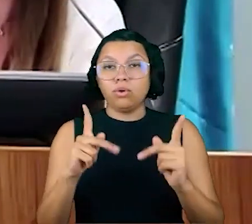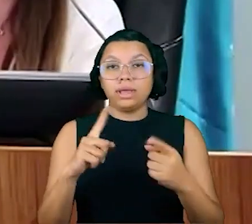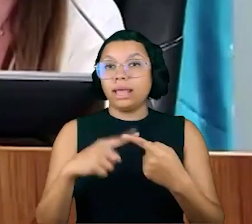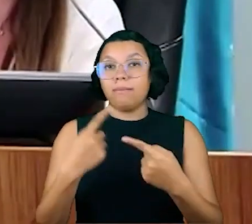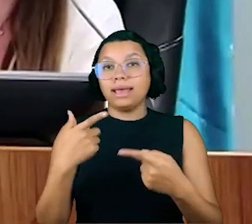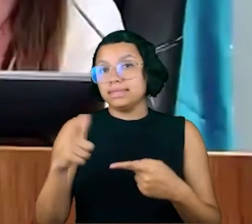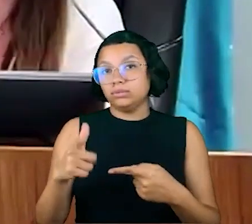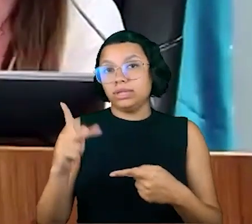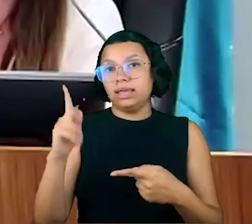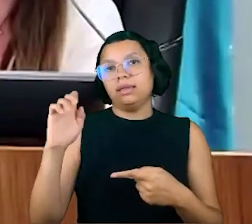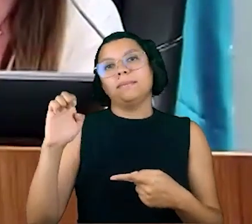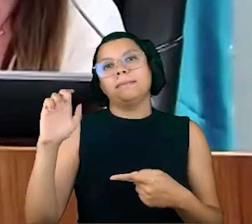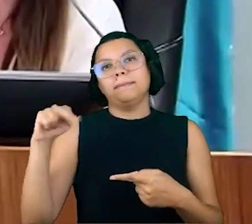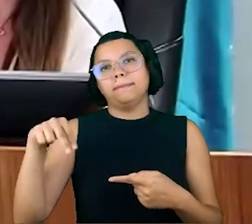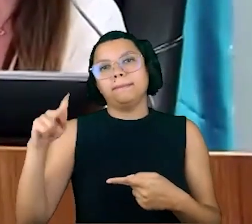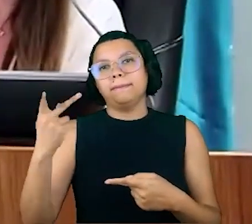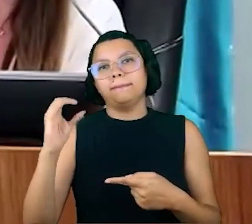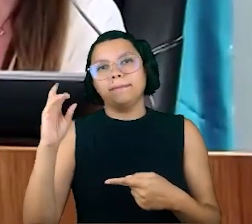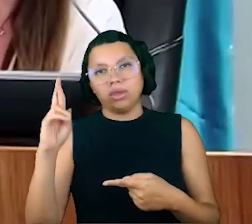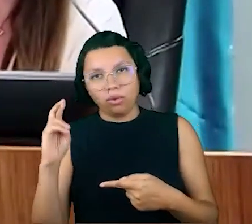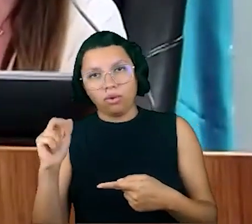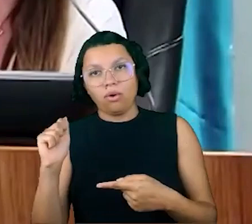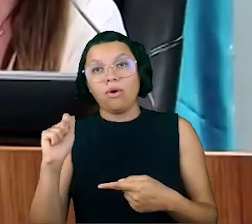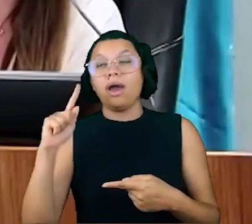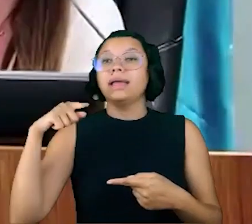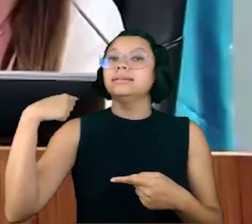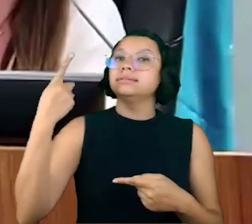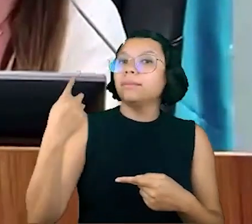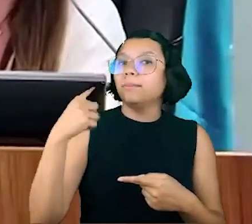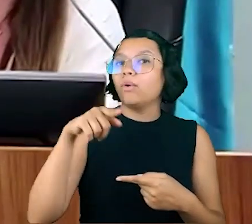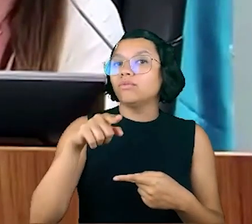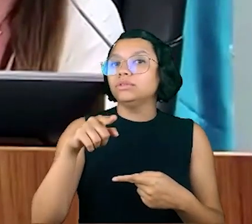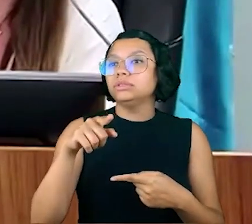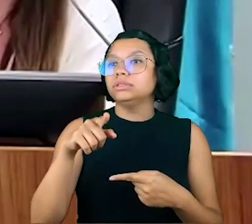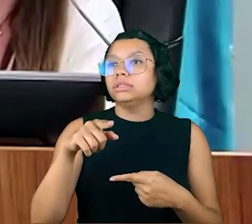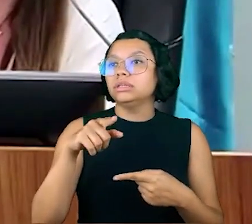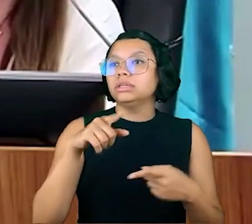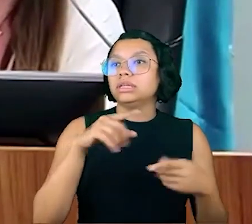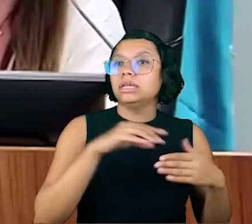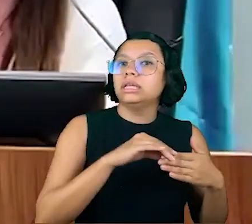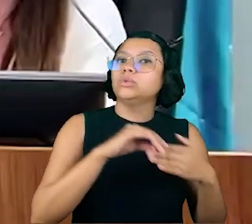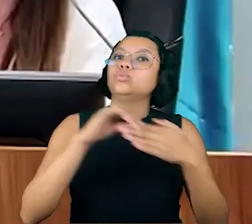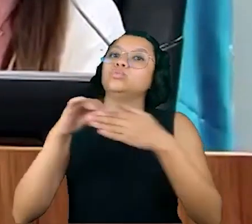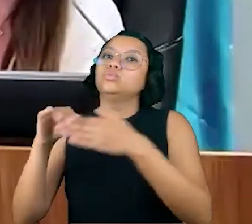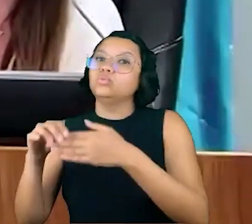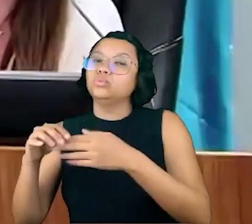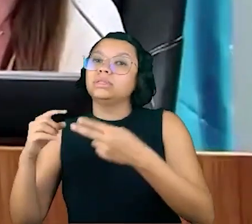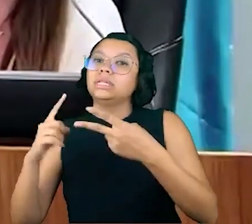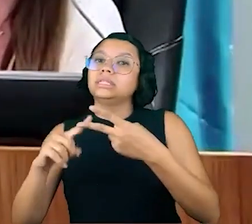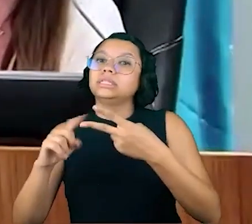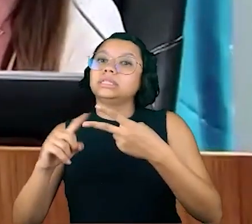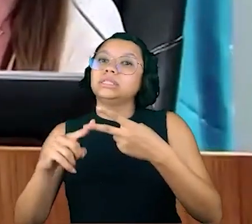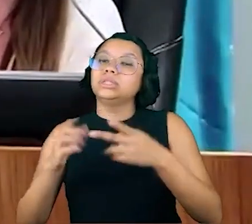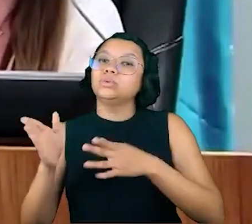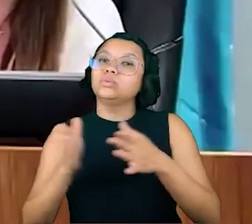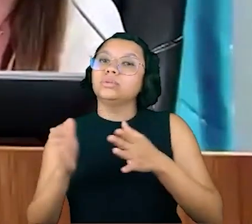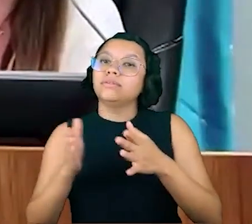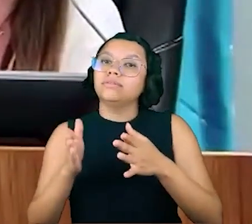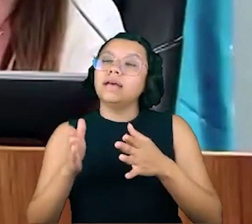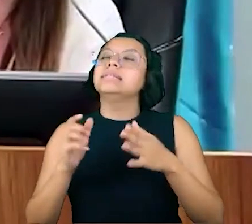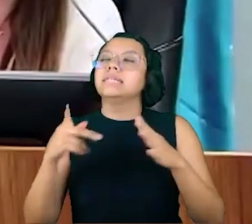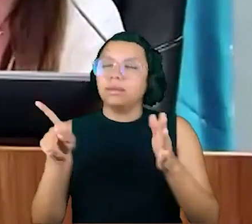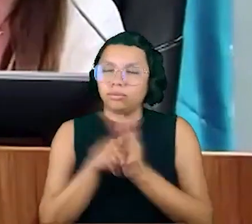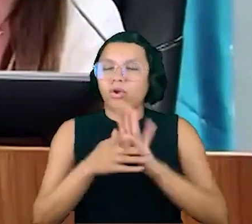pagamento, você vai para a penhora, e aí depois você migra para a segunda fase, que é a